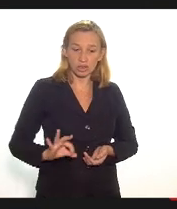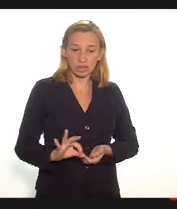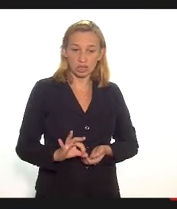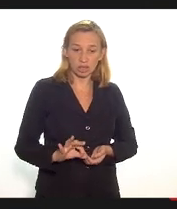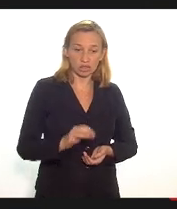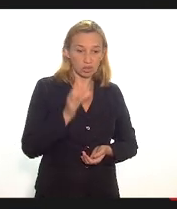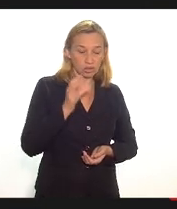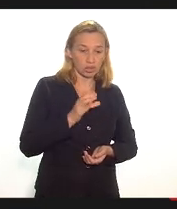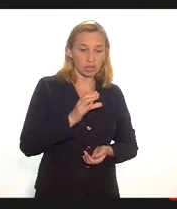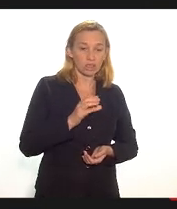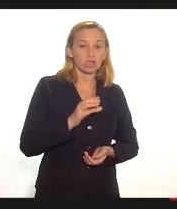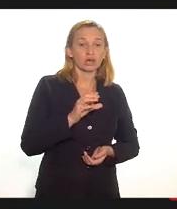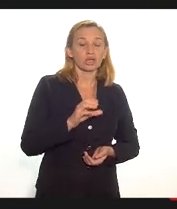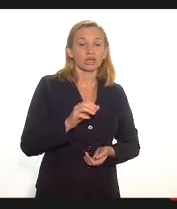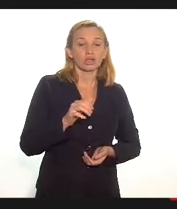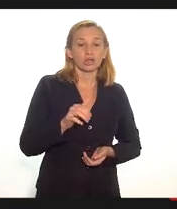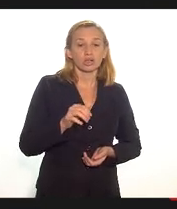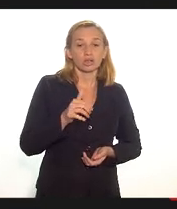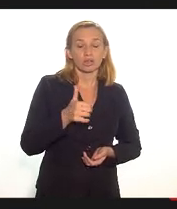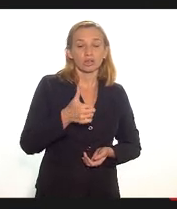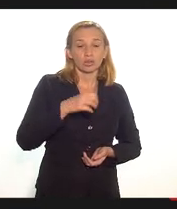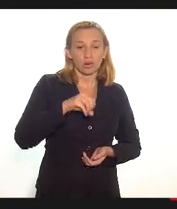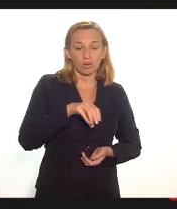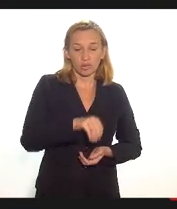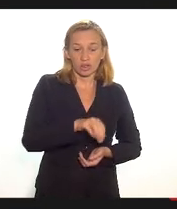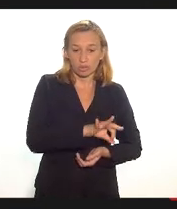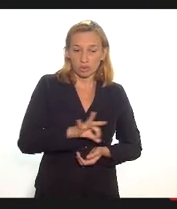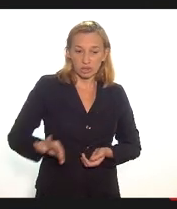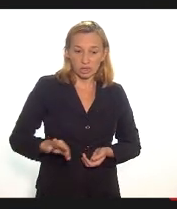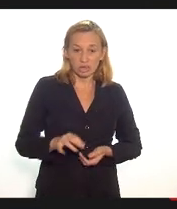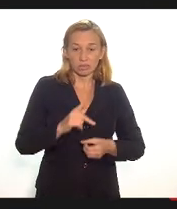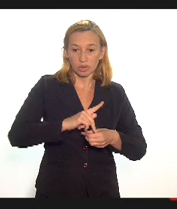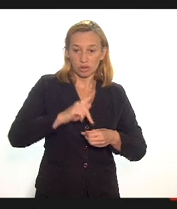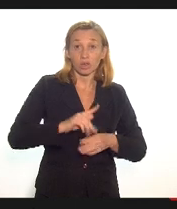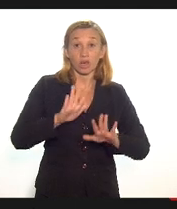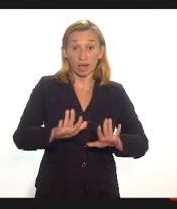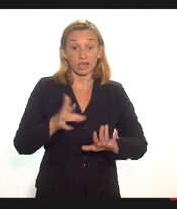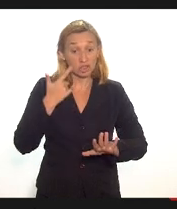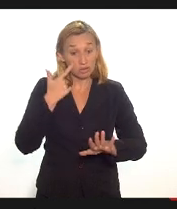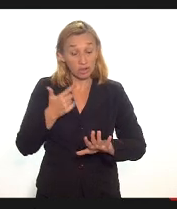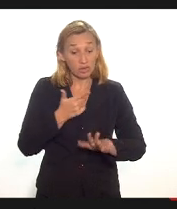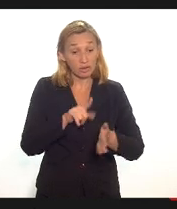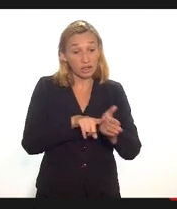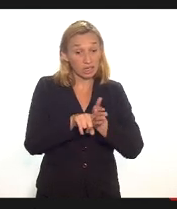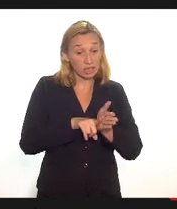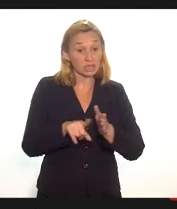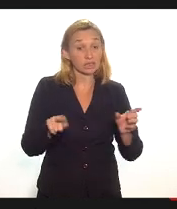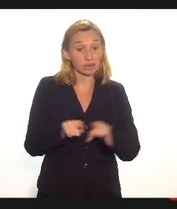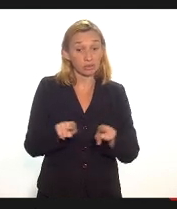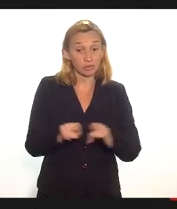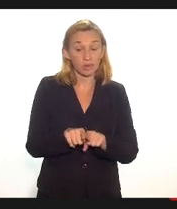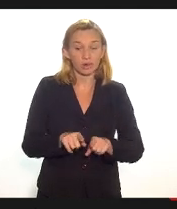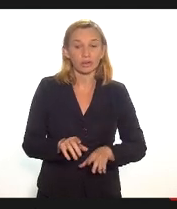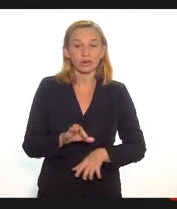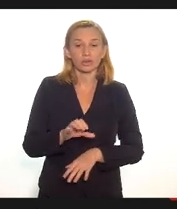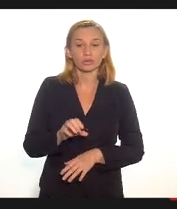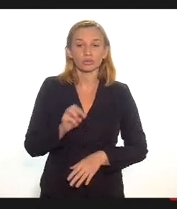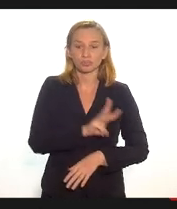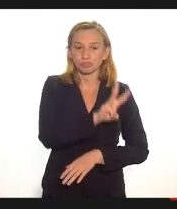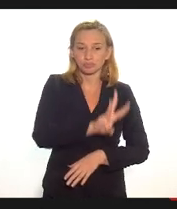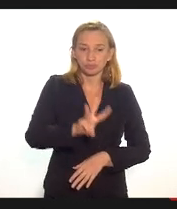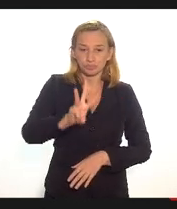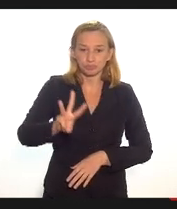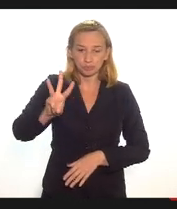5 para cada um e 90% da Petrobras. Aí a gente vai, então, no site